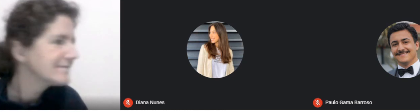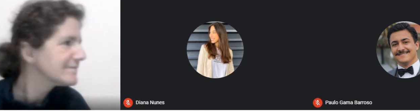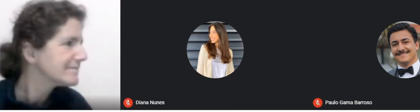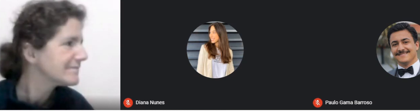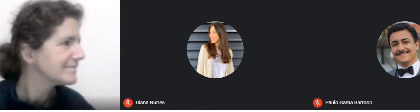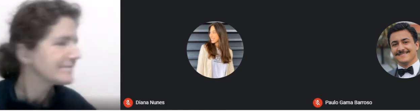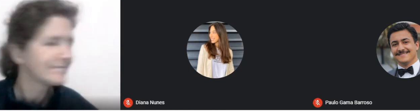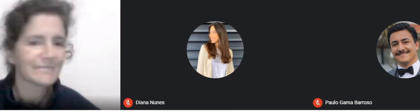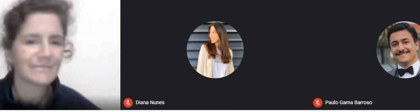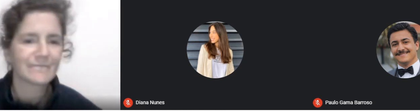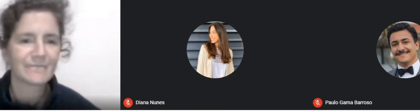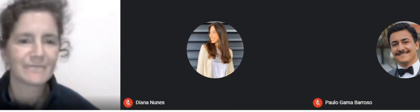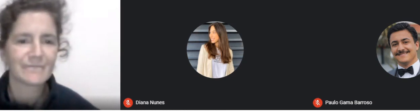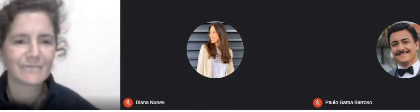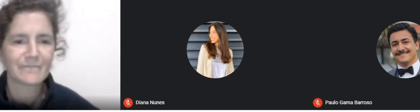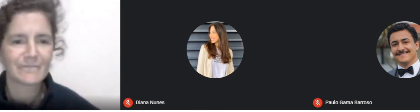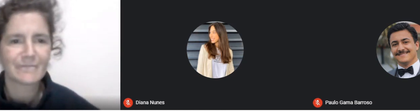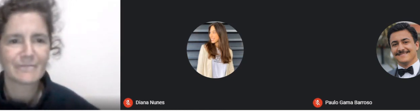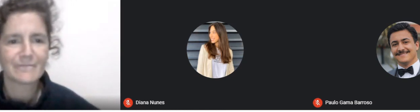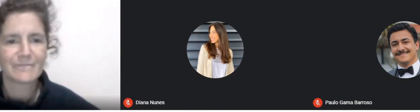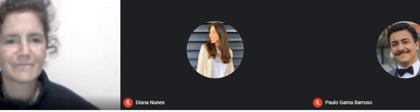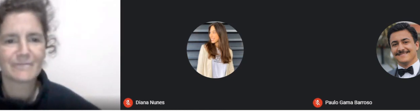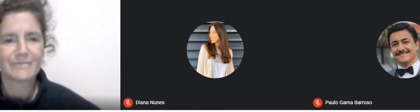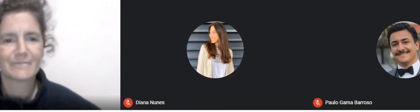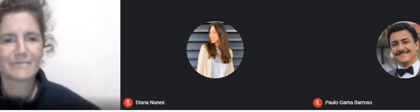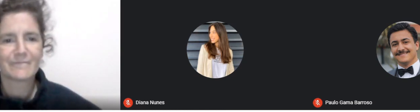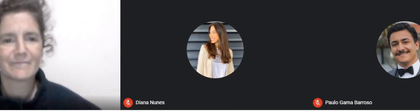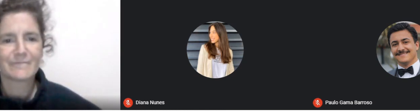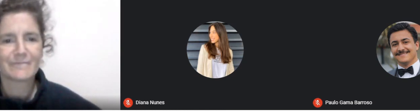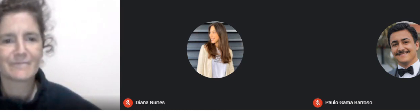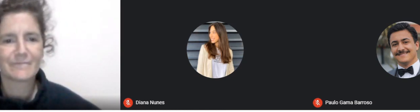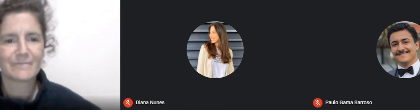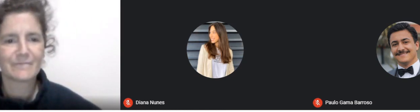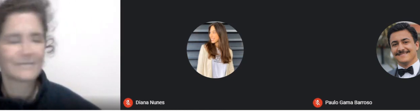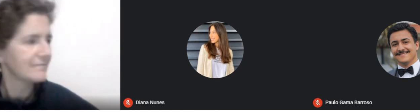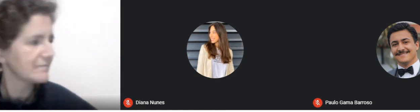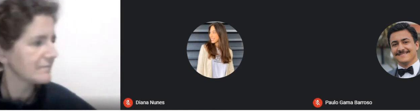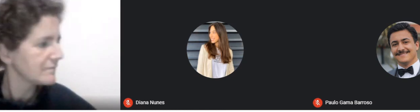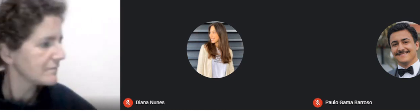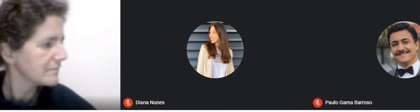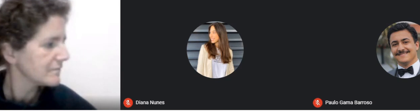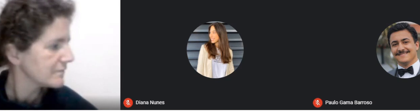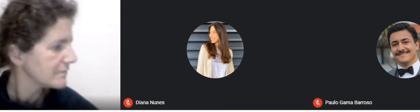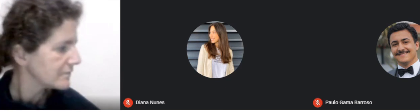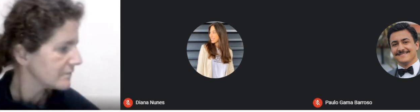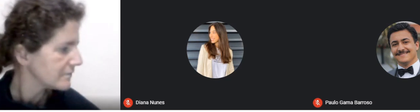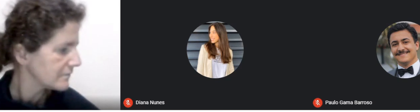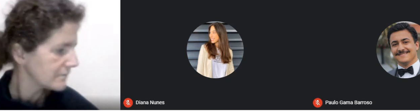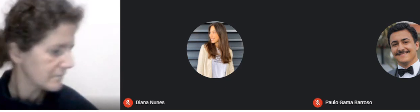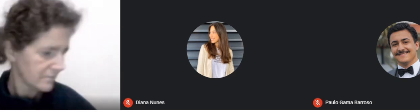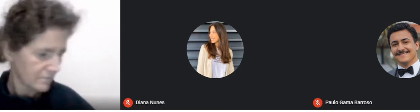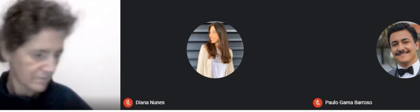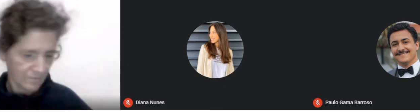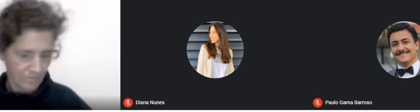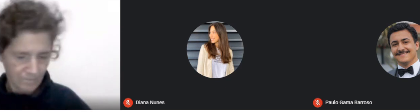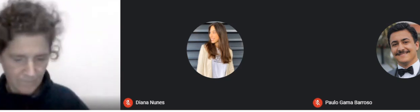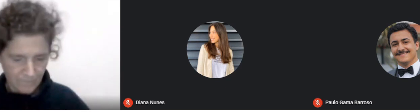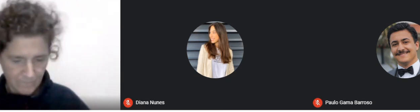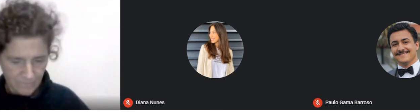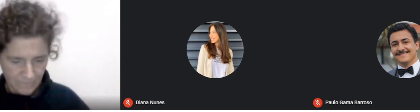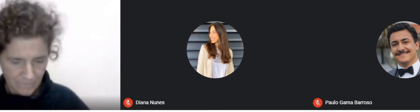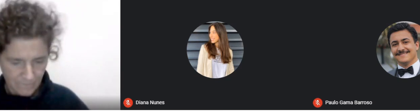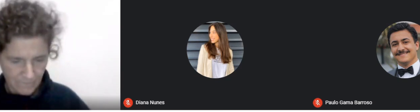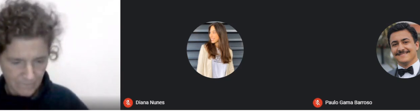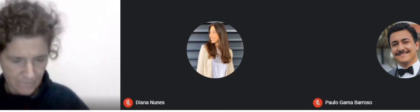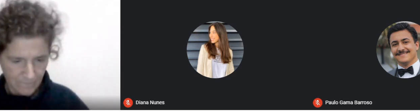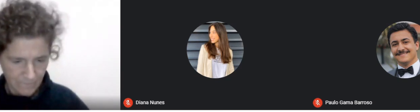questão, e que aí a comunicação com o dentista, que a comunicação era difícil, Esse é o maior problema. portanto, e a